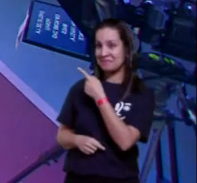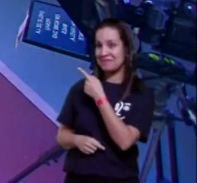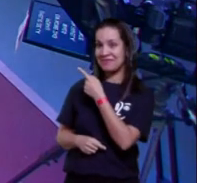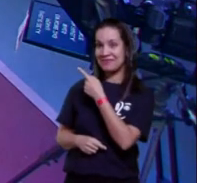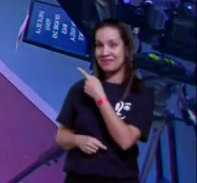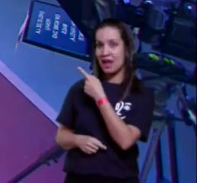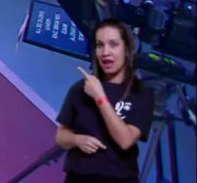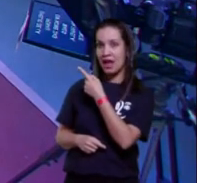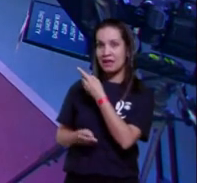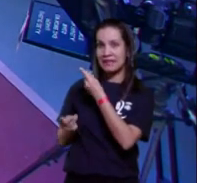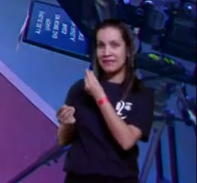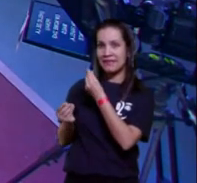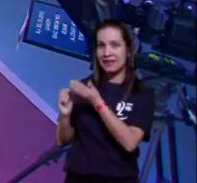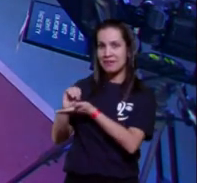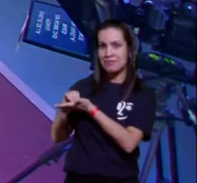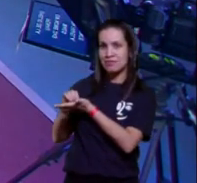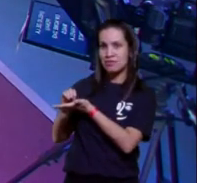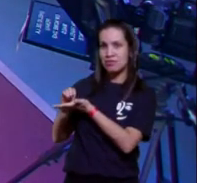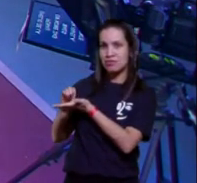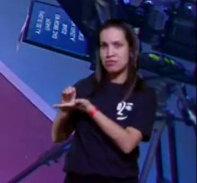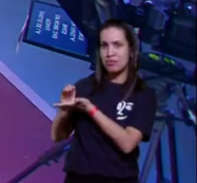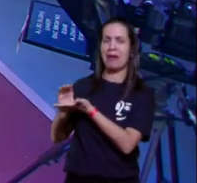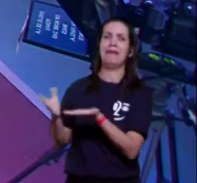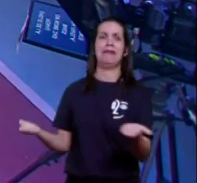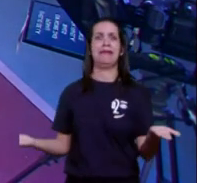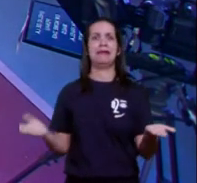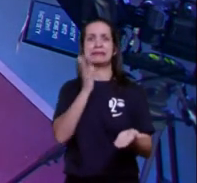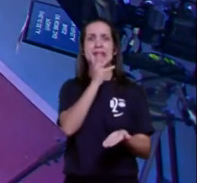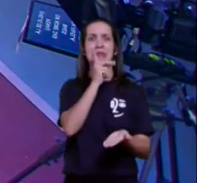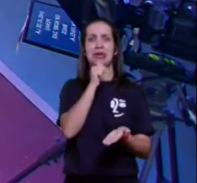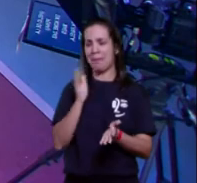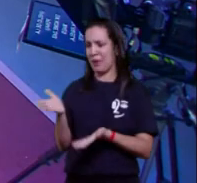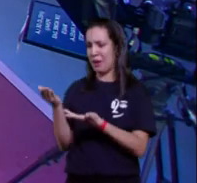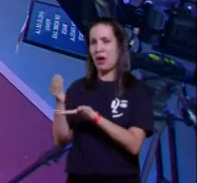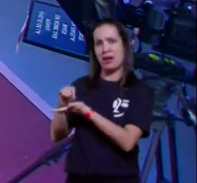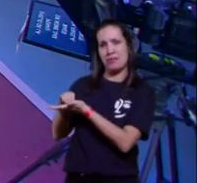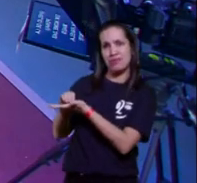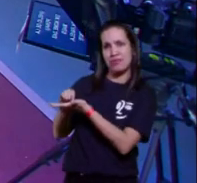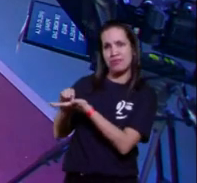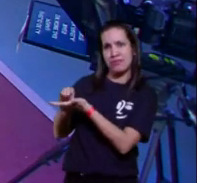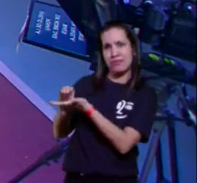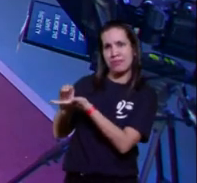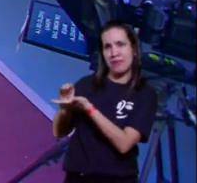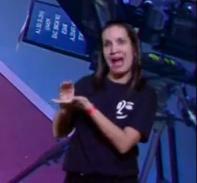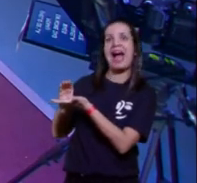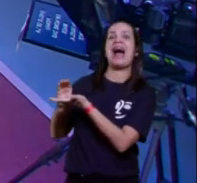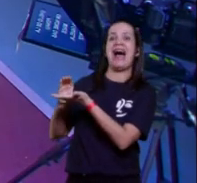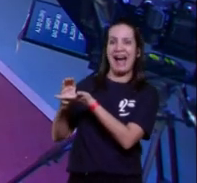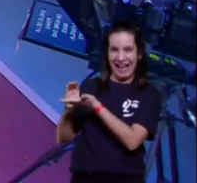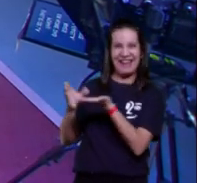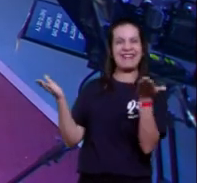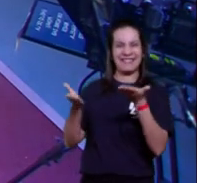3 milhões e telão pouco. Telão Tabajara? Como é que é isso? Olha lá. Bora! Atualiza aí que eu quero.